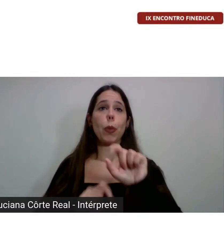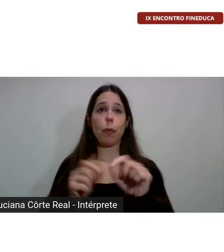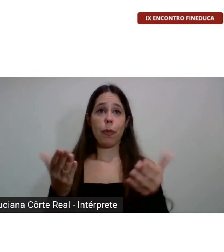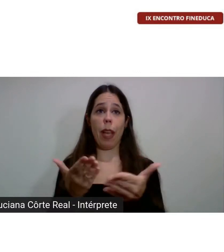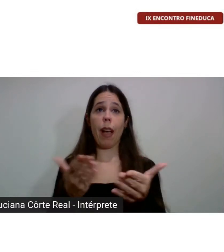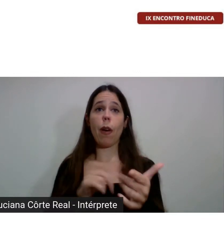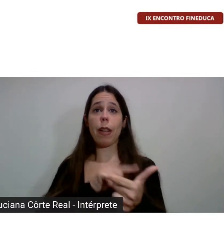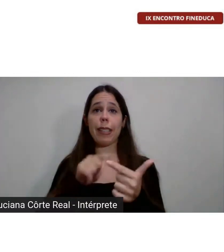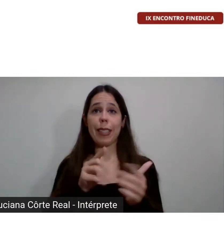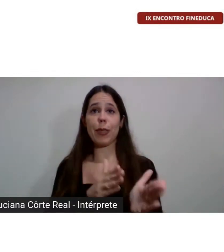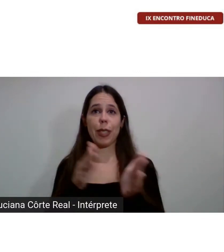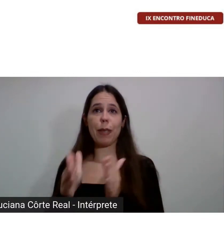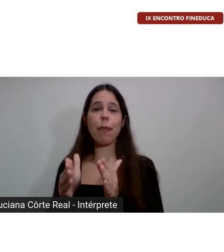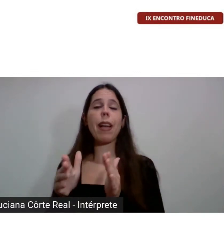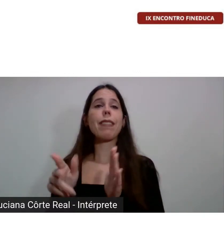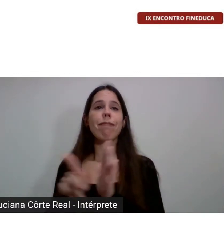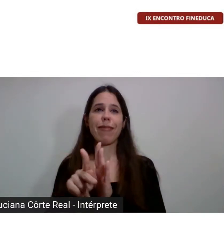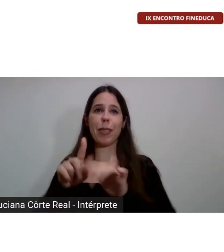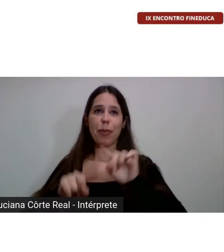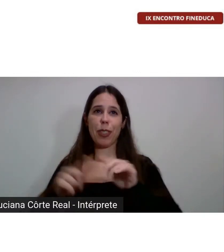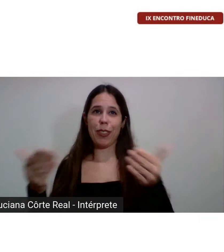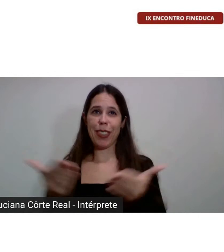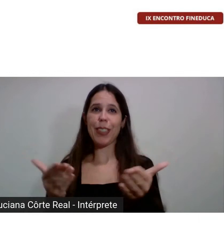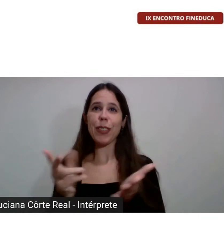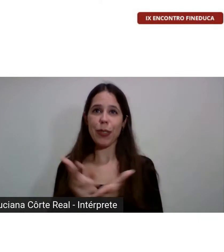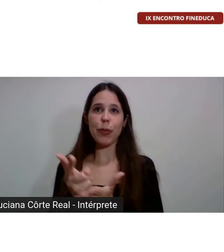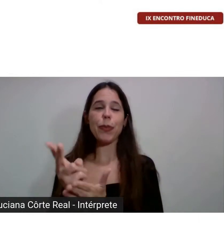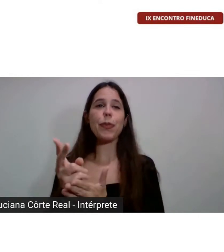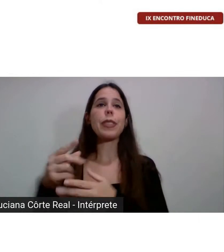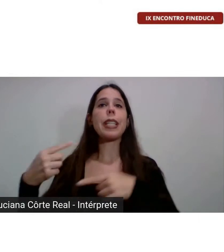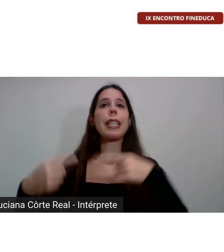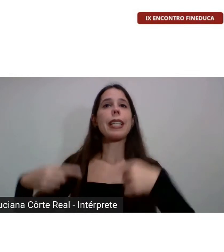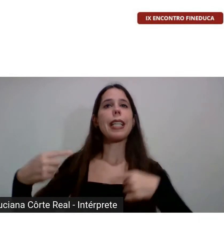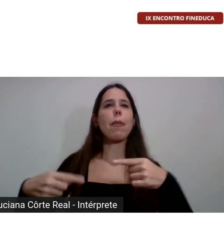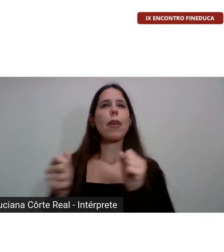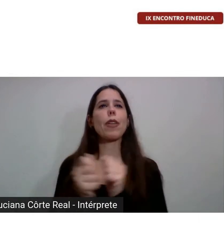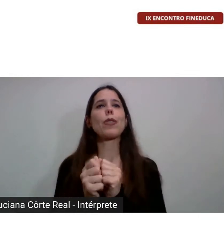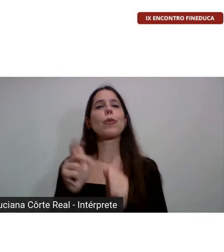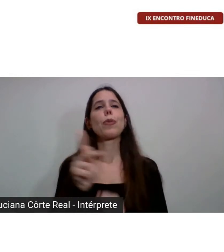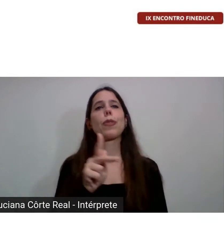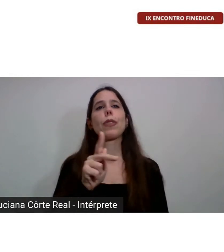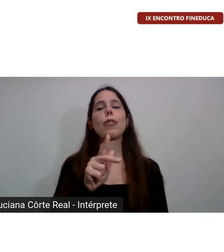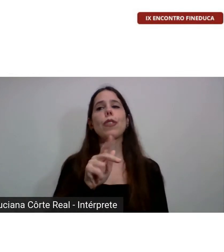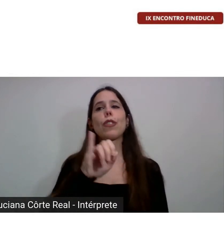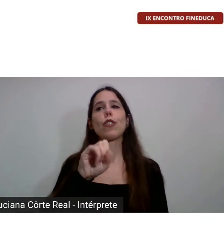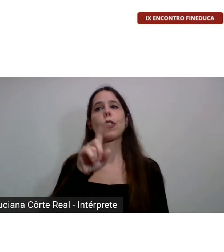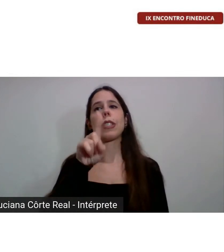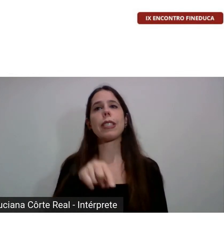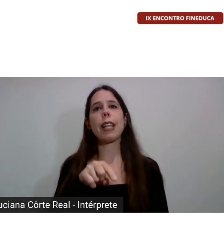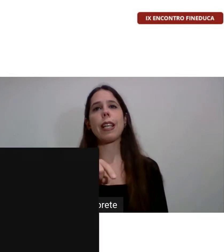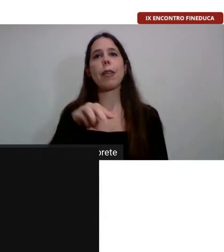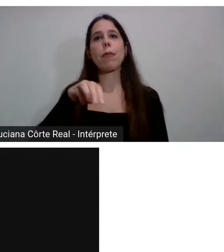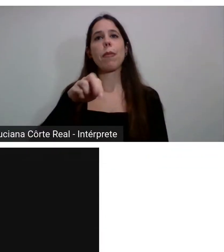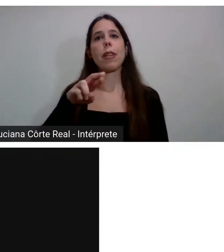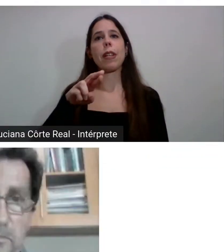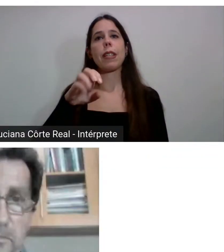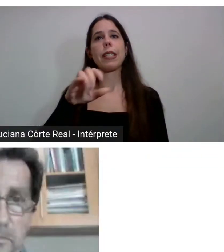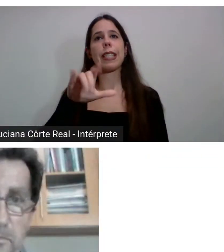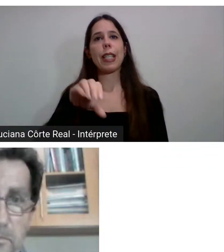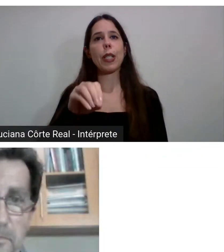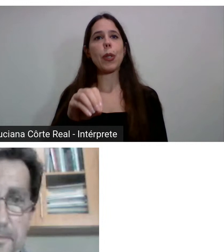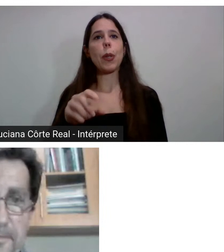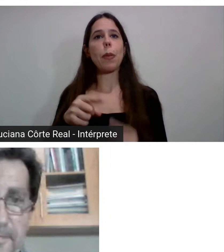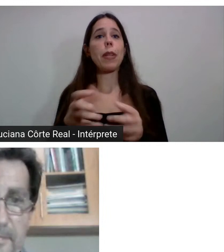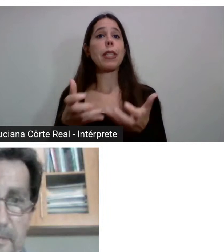segunda parte da nossa atividade, né, com o debate do professor José Marcelino, mas eu gostaria de chamar aqui na